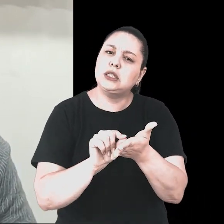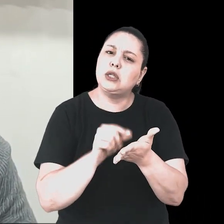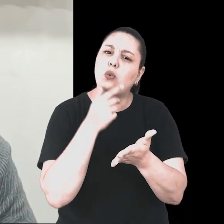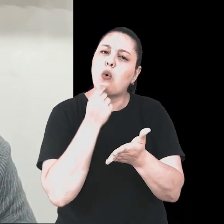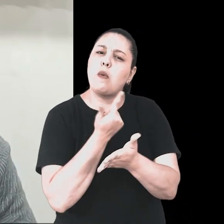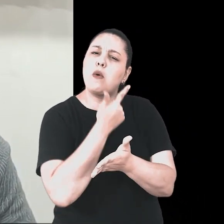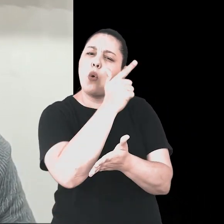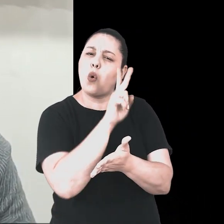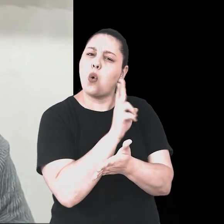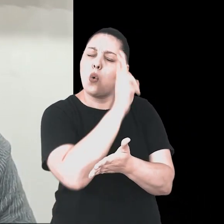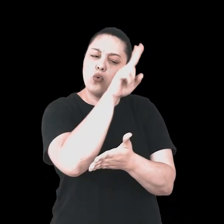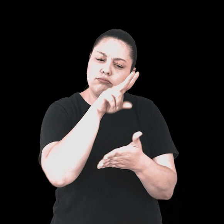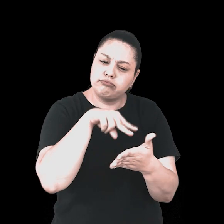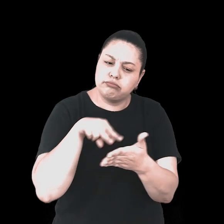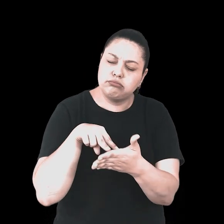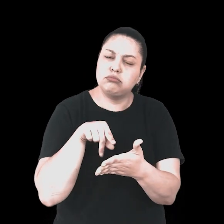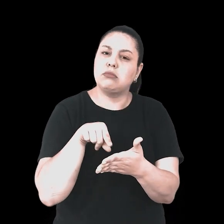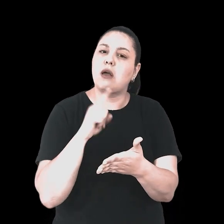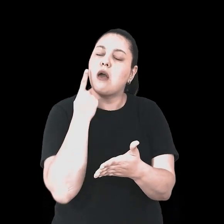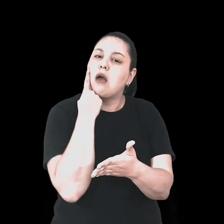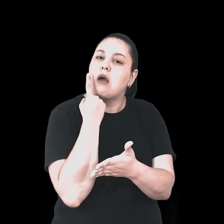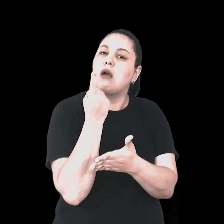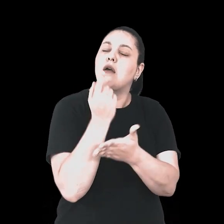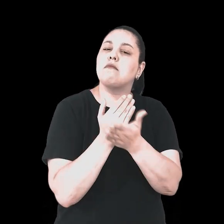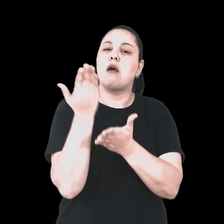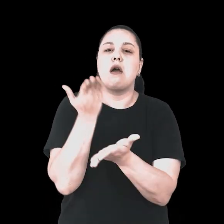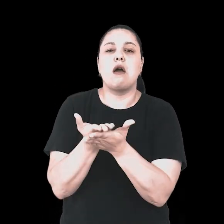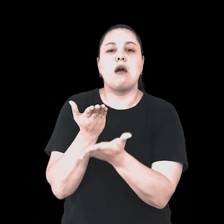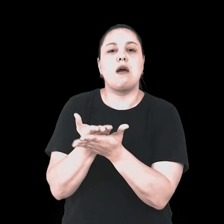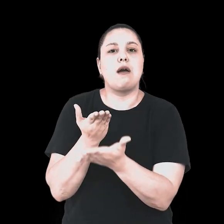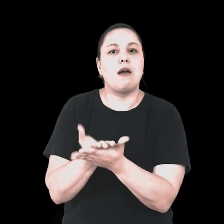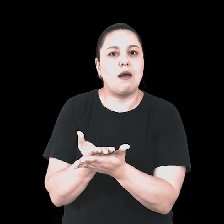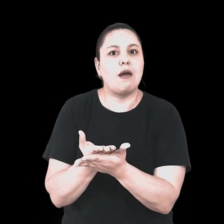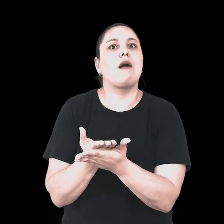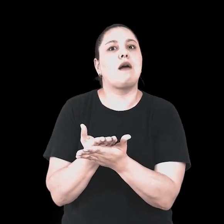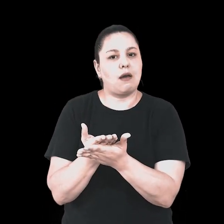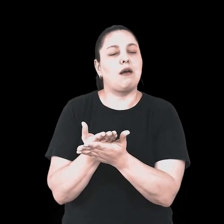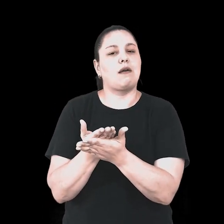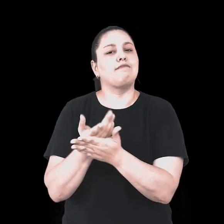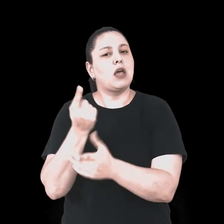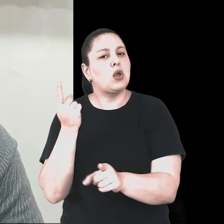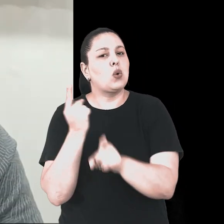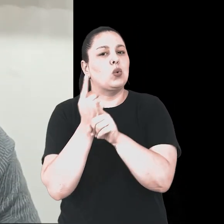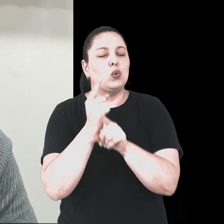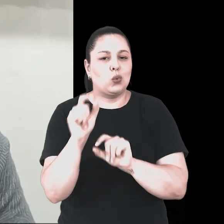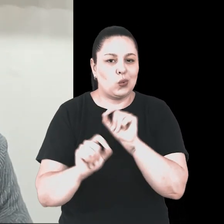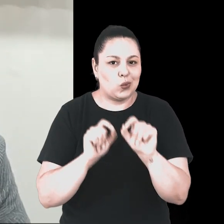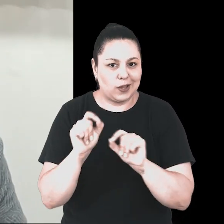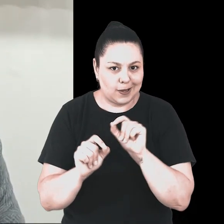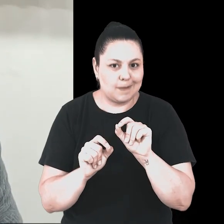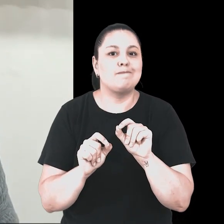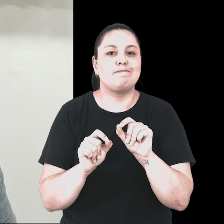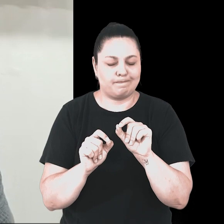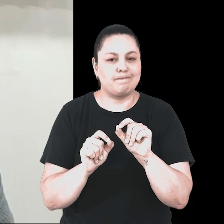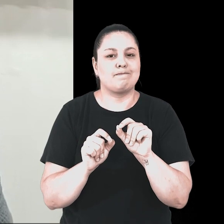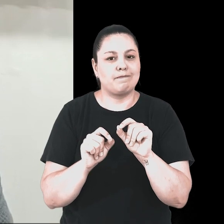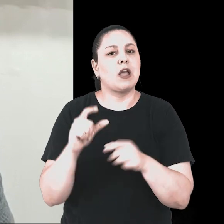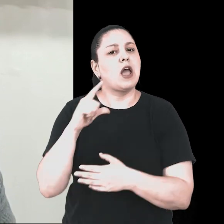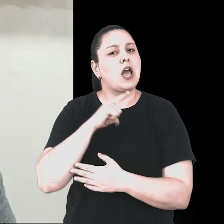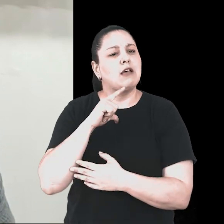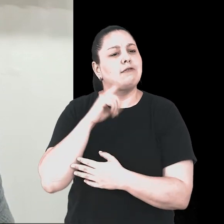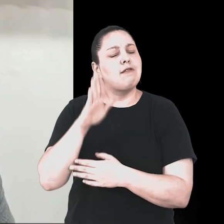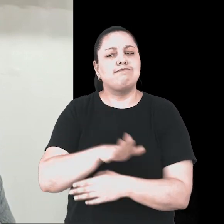médico pesquisador russo Moses Barrow. Esse trabalho relacionava as ilhotas de Langerhans ao diabetes.